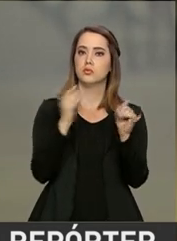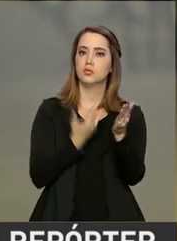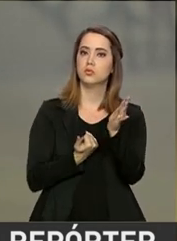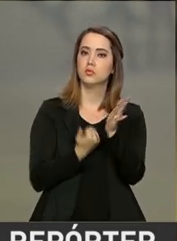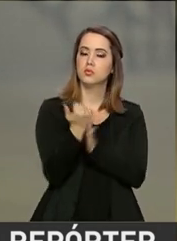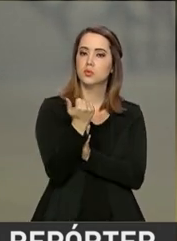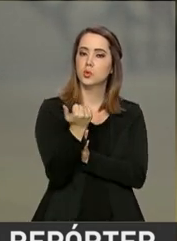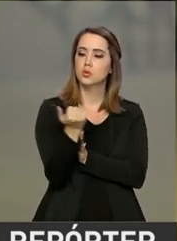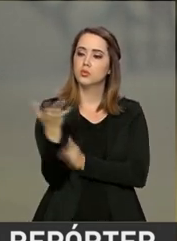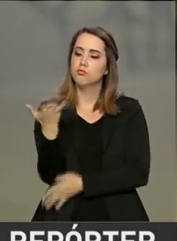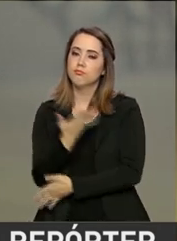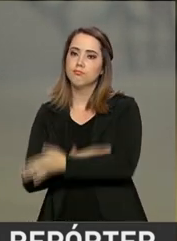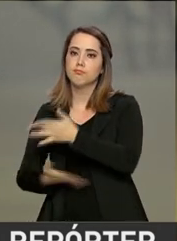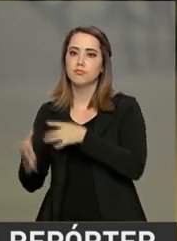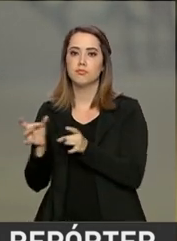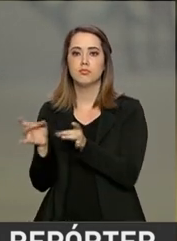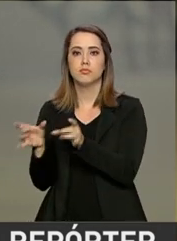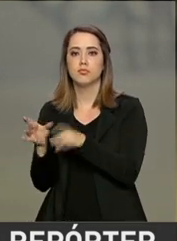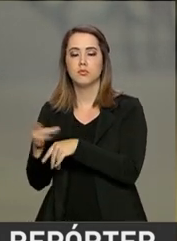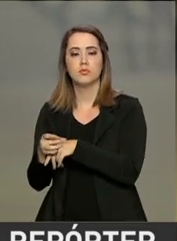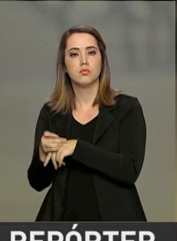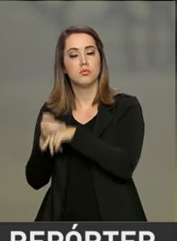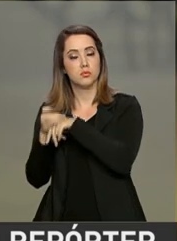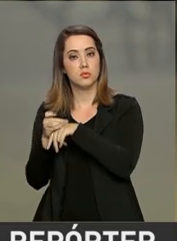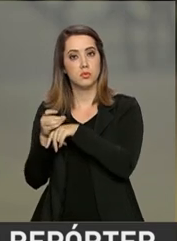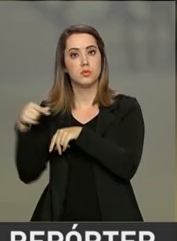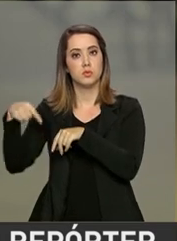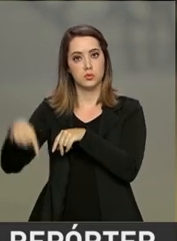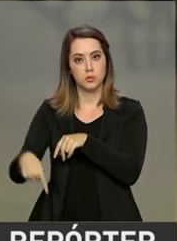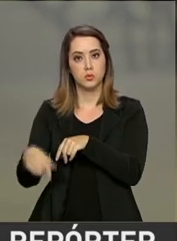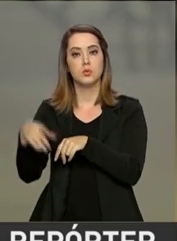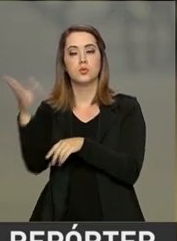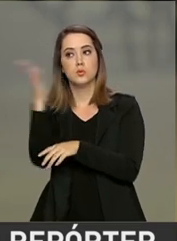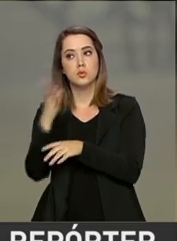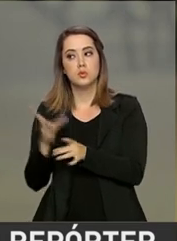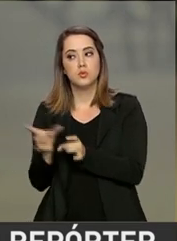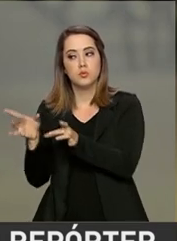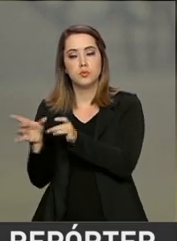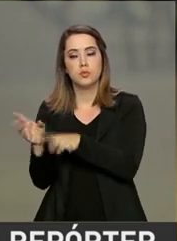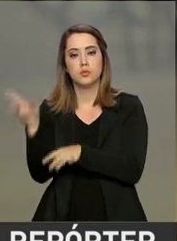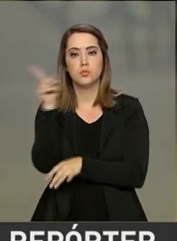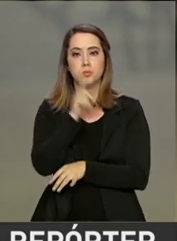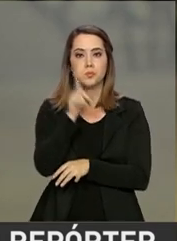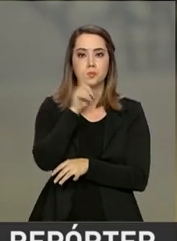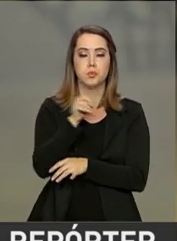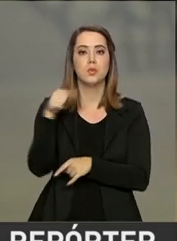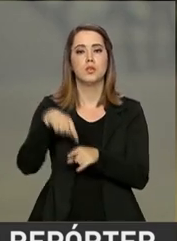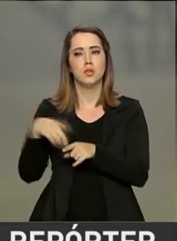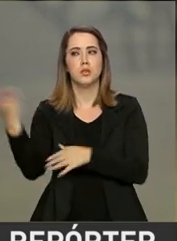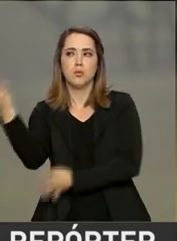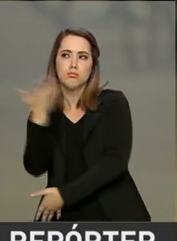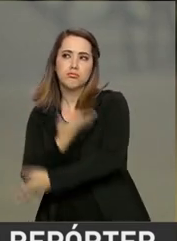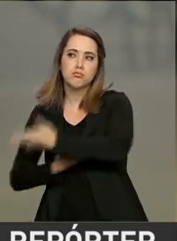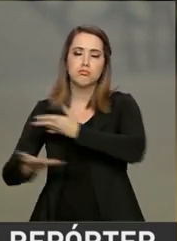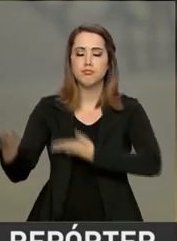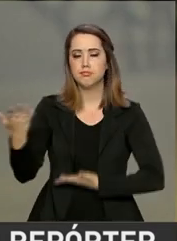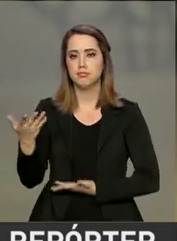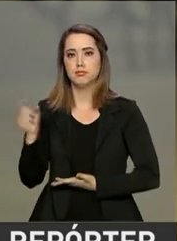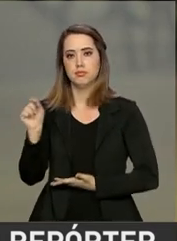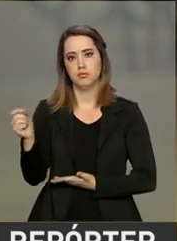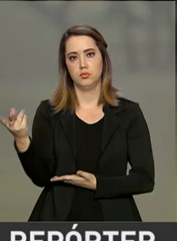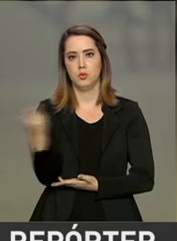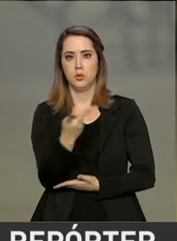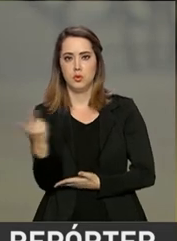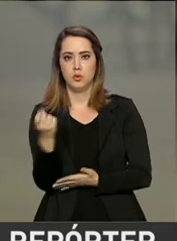da comercialização de carne bovina em Natura do Brasil Pr os Estados Unidos e também dos est Estados Unidos pro Brasil esse acordo bilateral